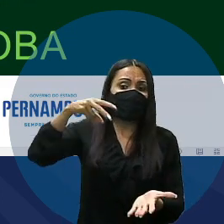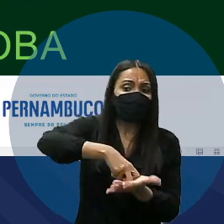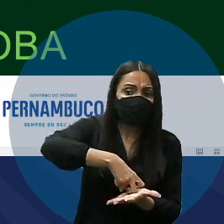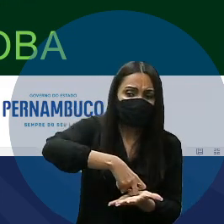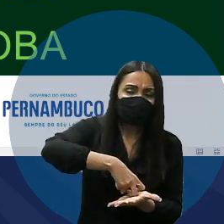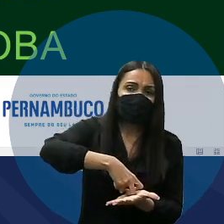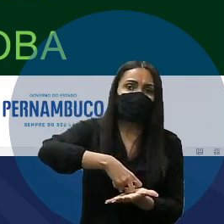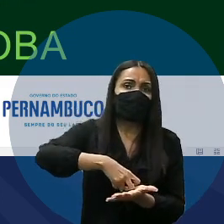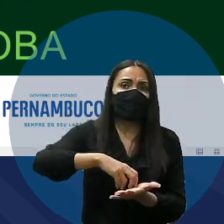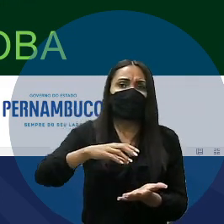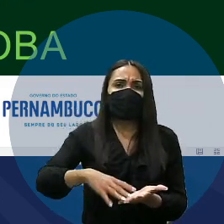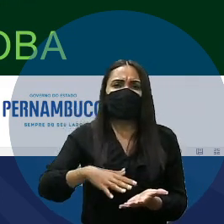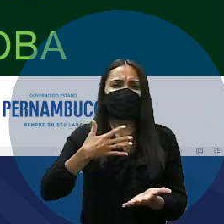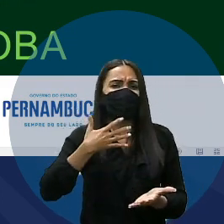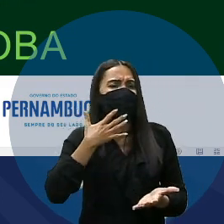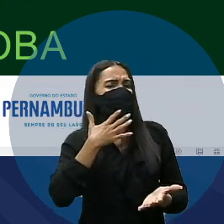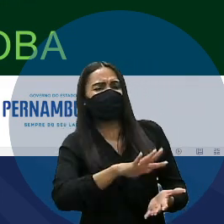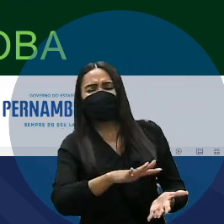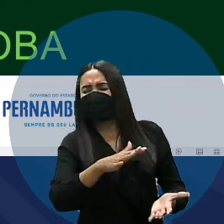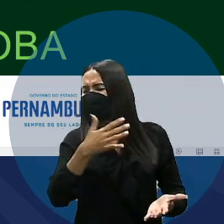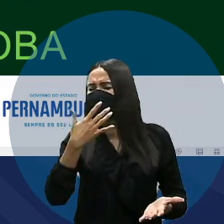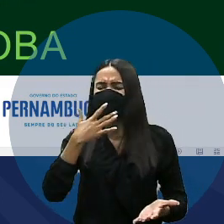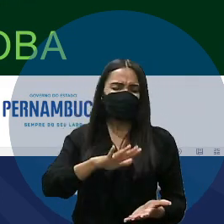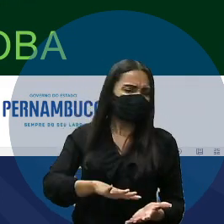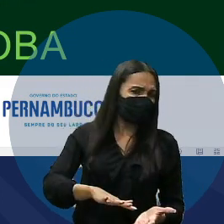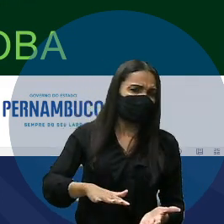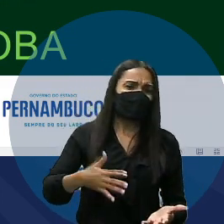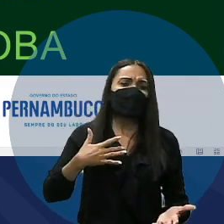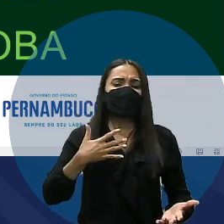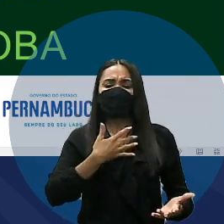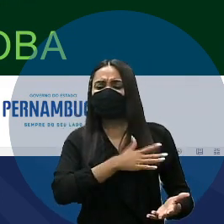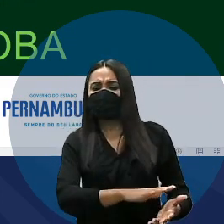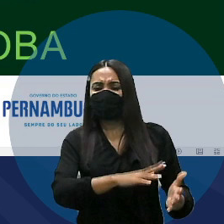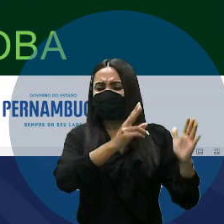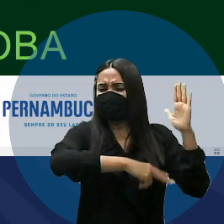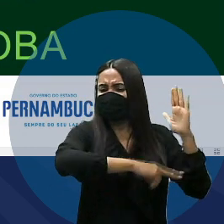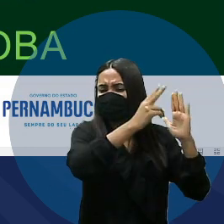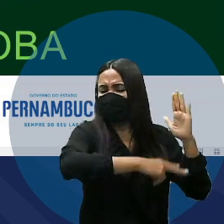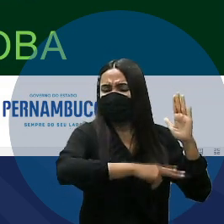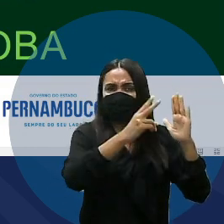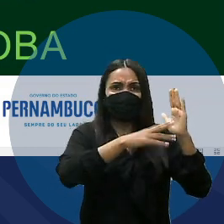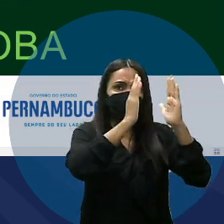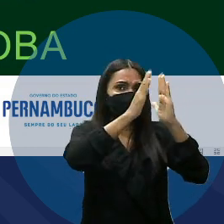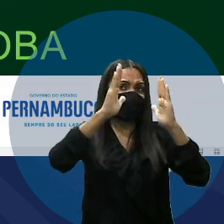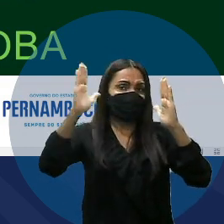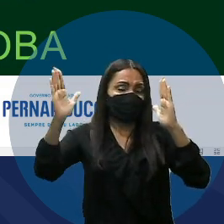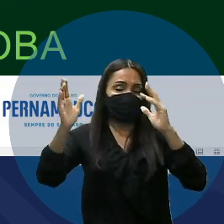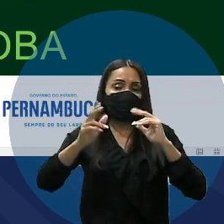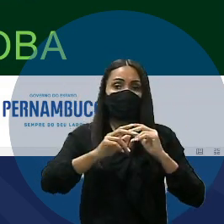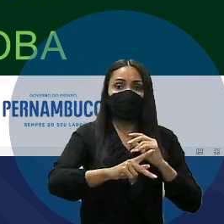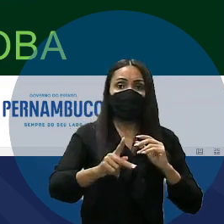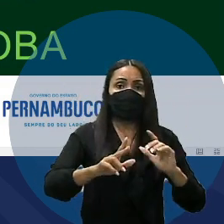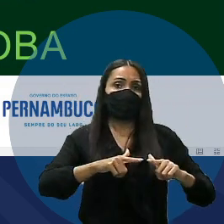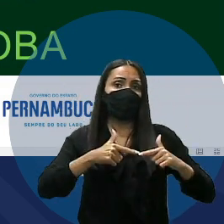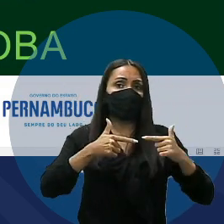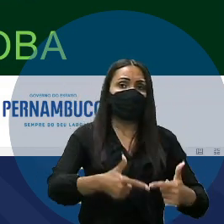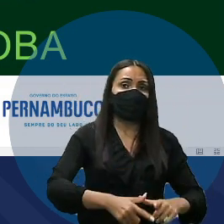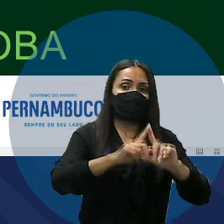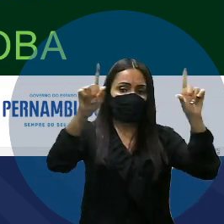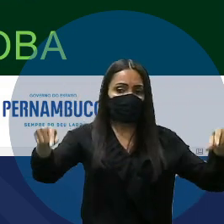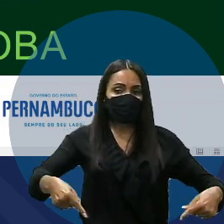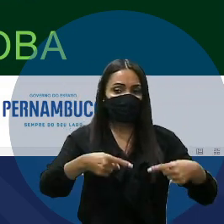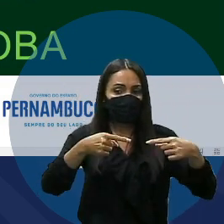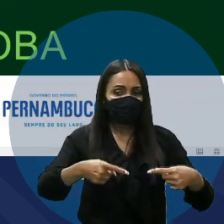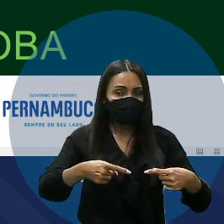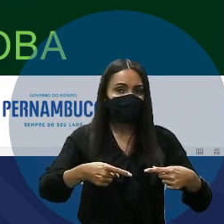não gosta de ler. Então, ali, como sempre fui um professor que busquei enfrentar desafios, eu vi que quebrar